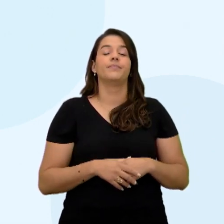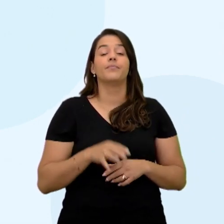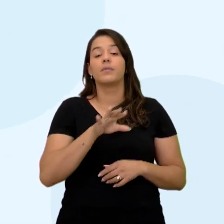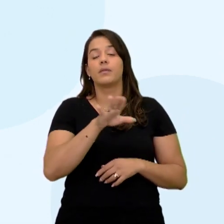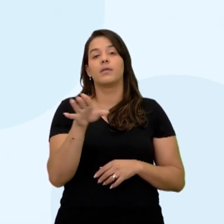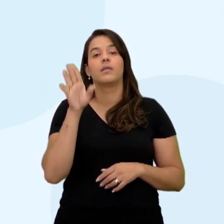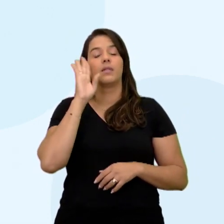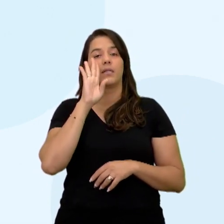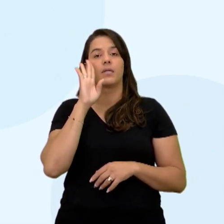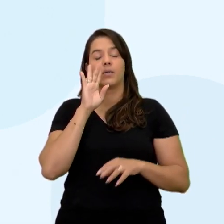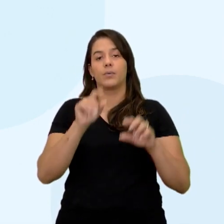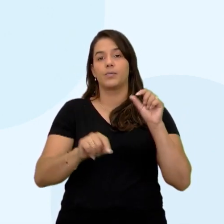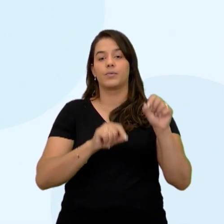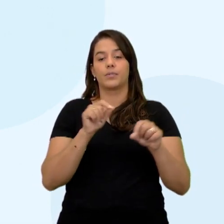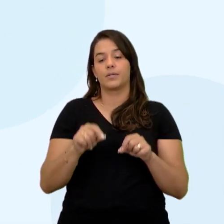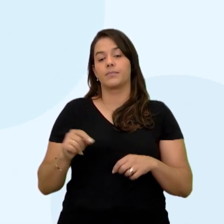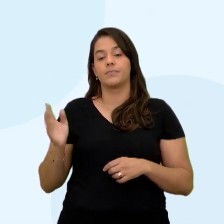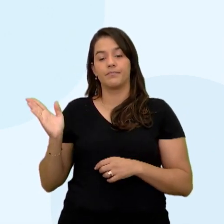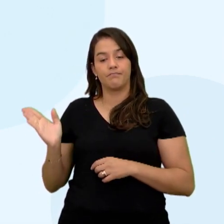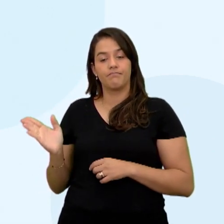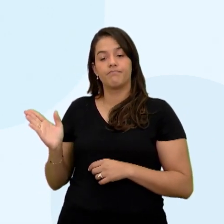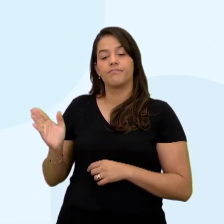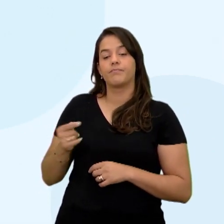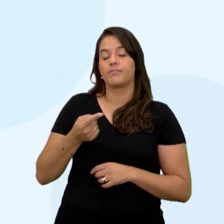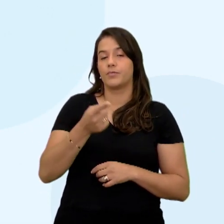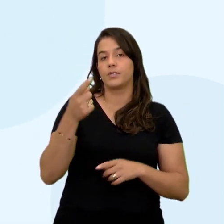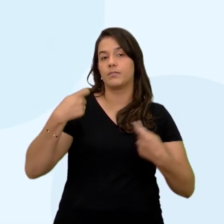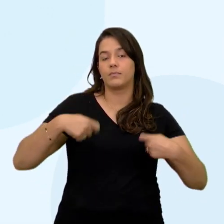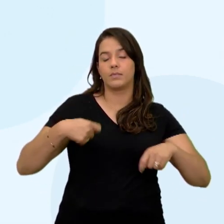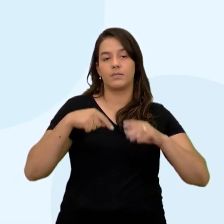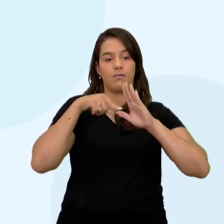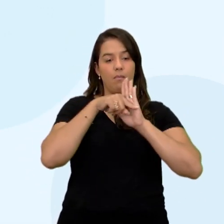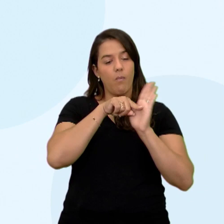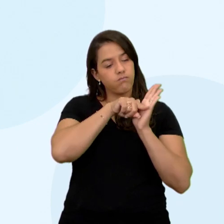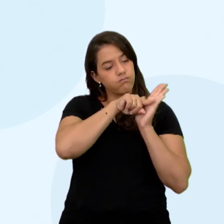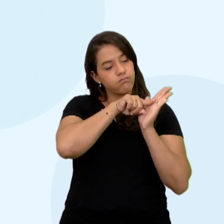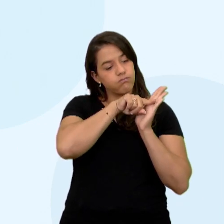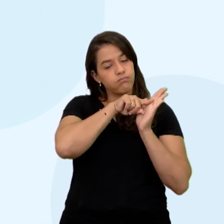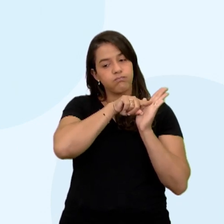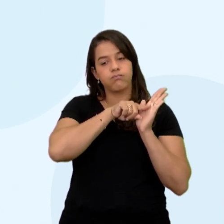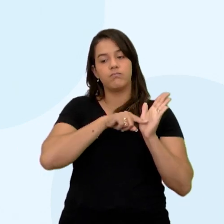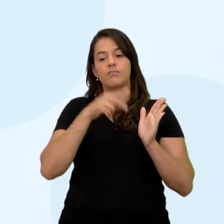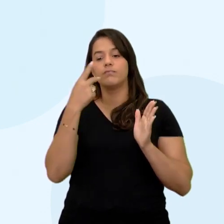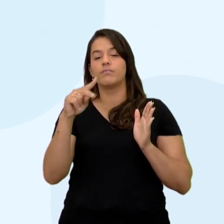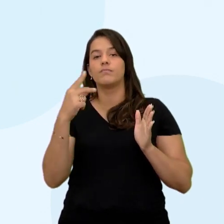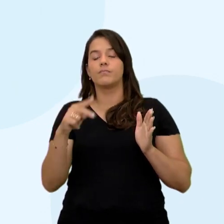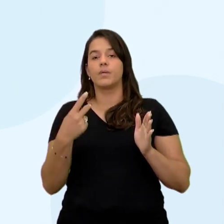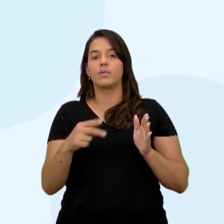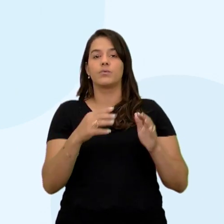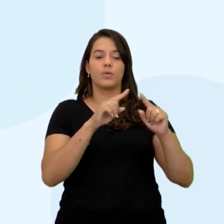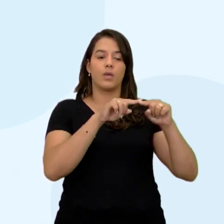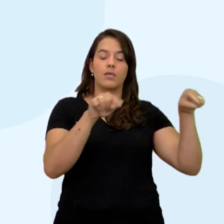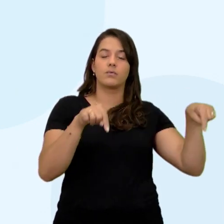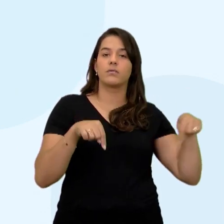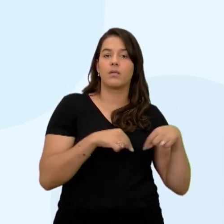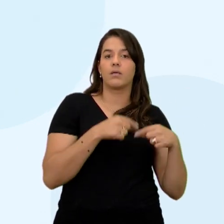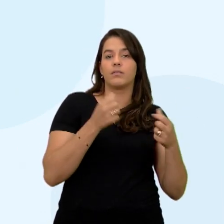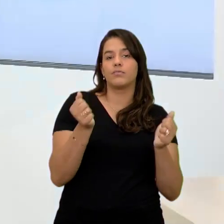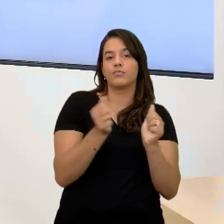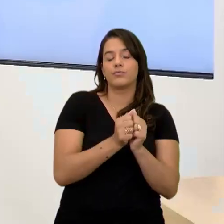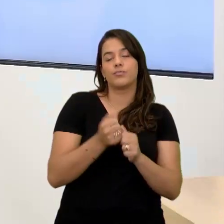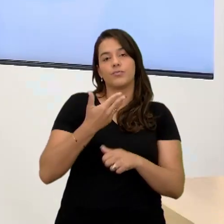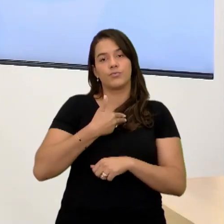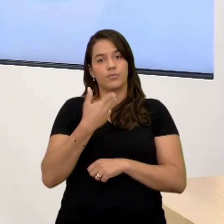quê? Vamos supor que você precisa fazer uma pesquisa na sua sala com os seus colegas.